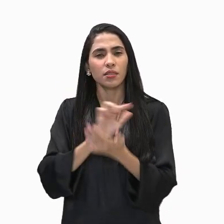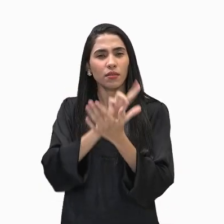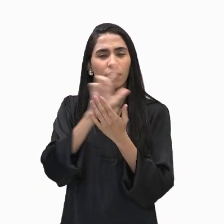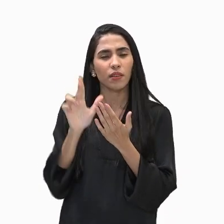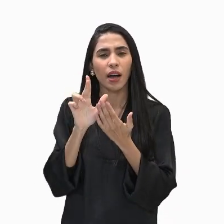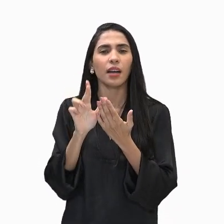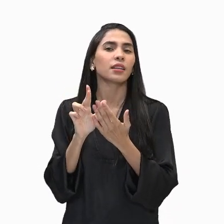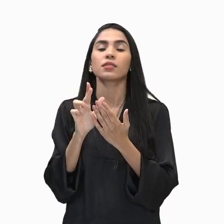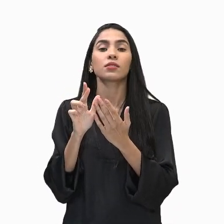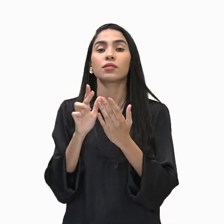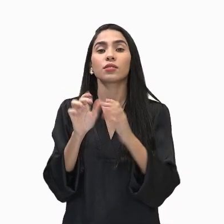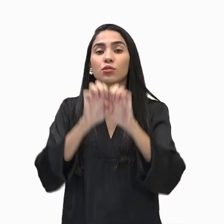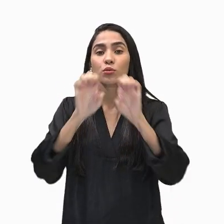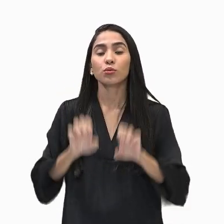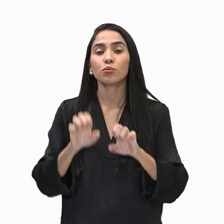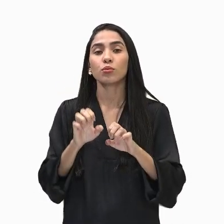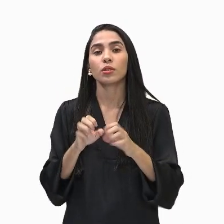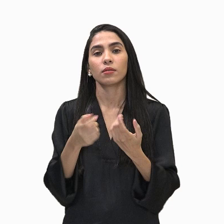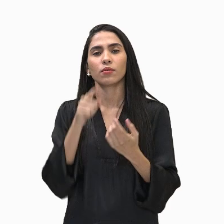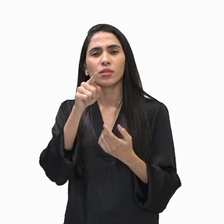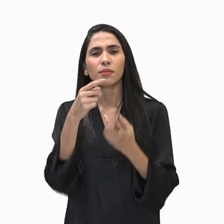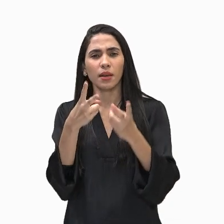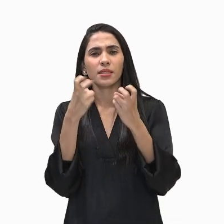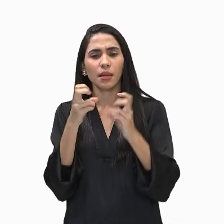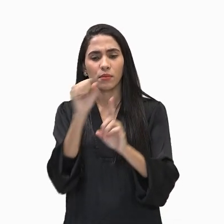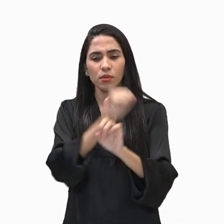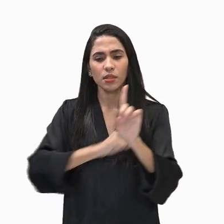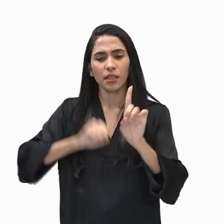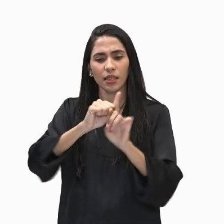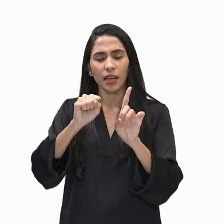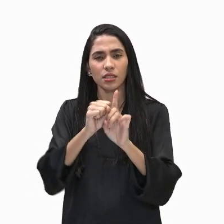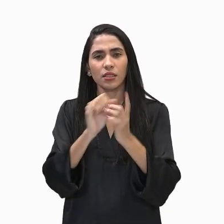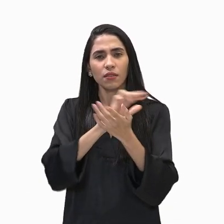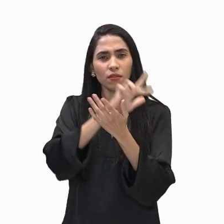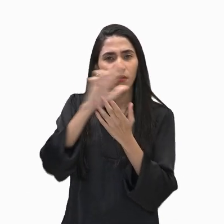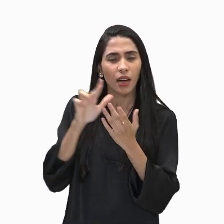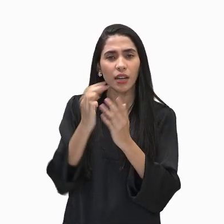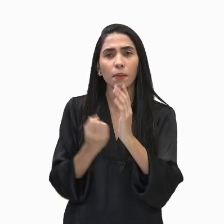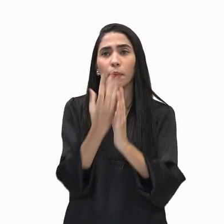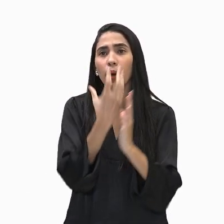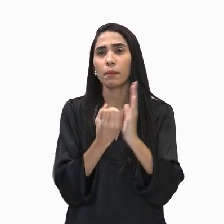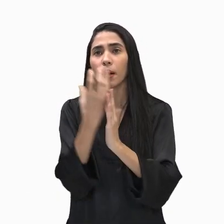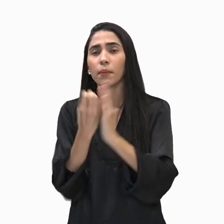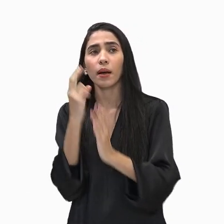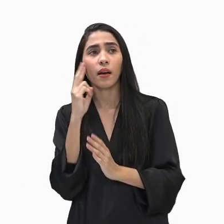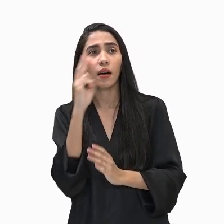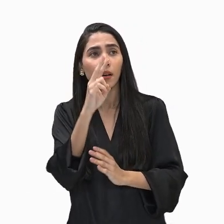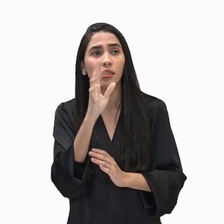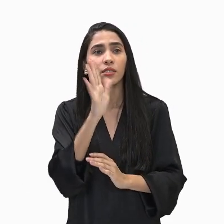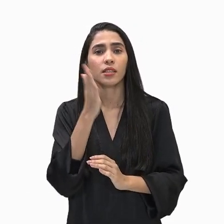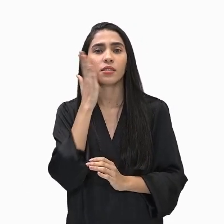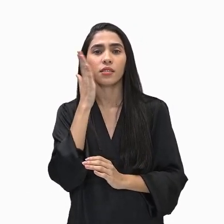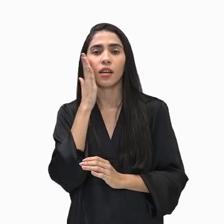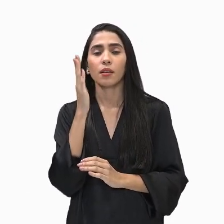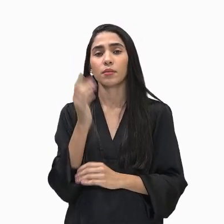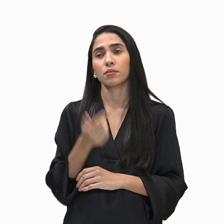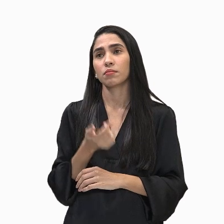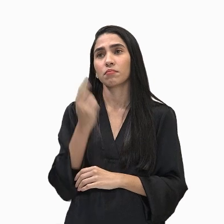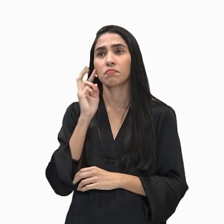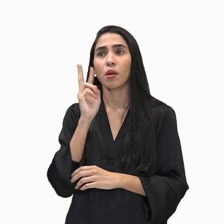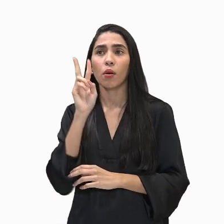símbolos vão surgindo aí dentro da sociedade que a gente nem conhece mais? Agora tem outros que a gente olha e já sabe o que é. A gente